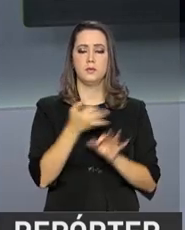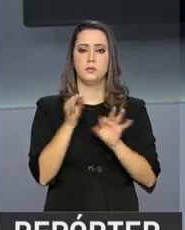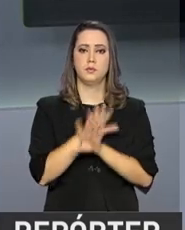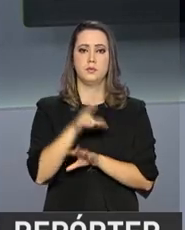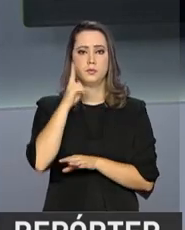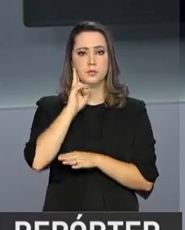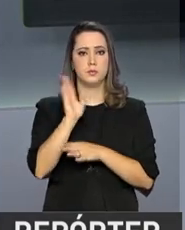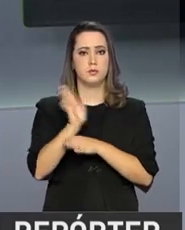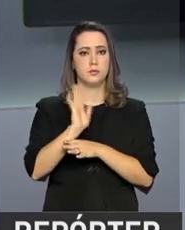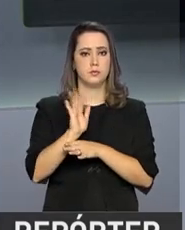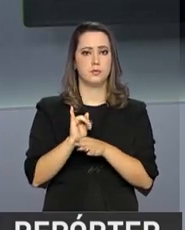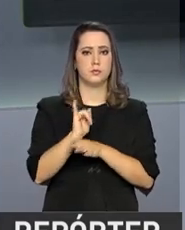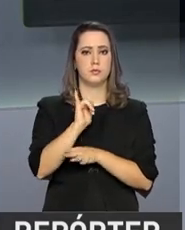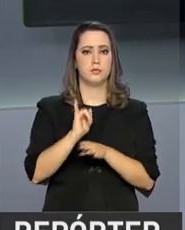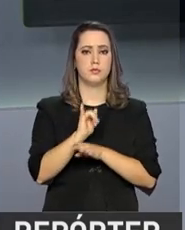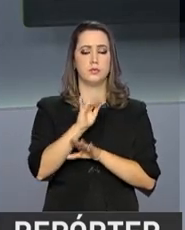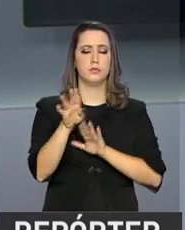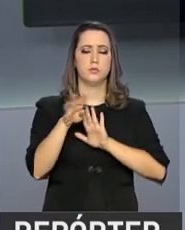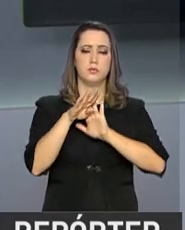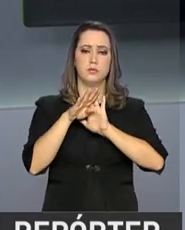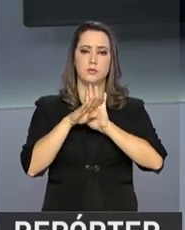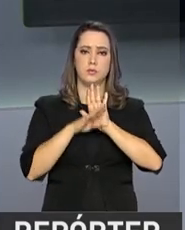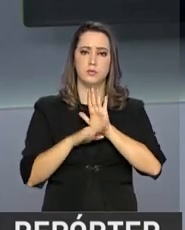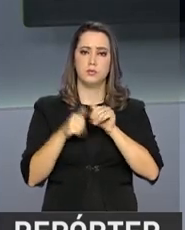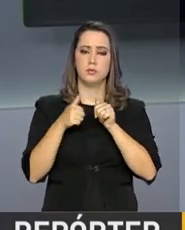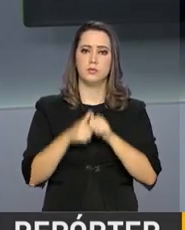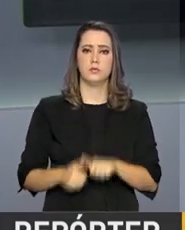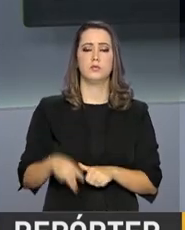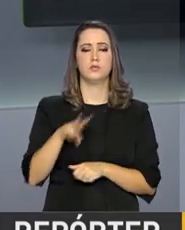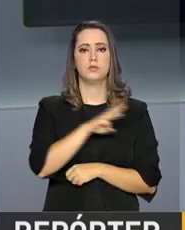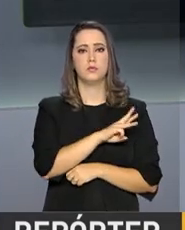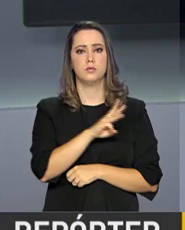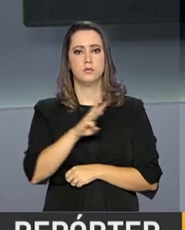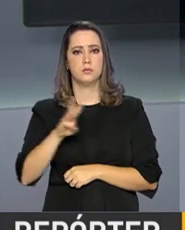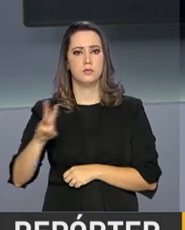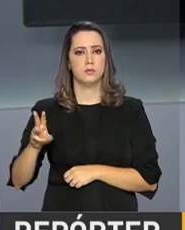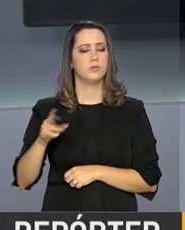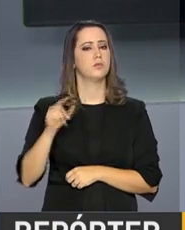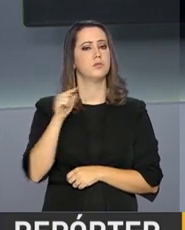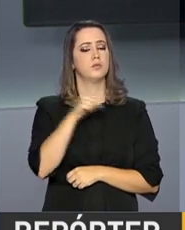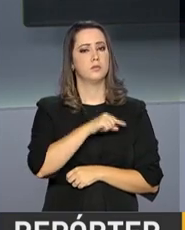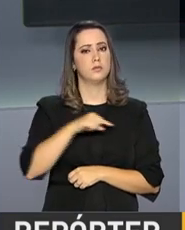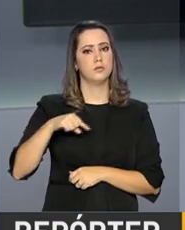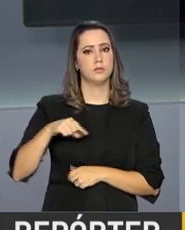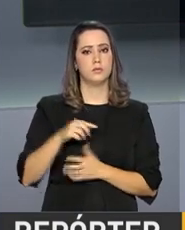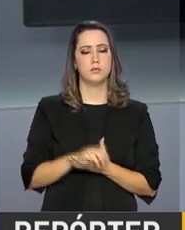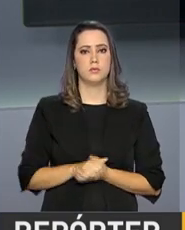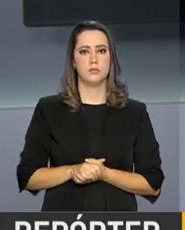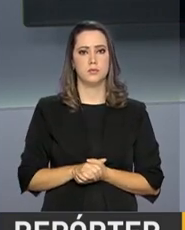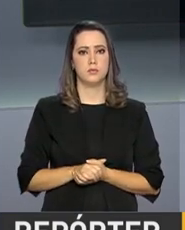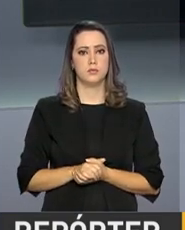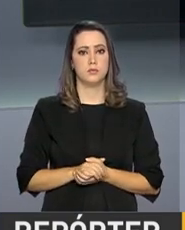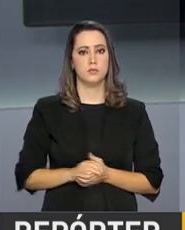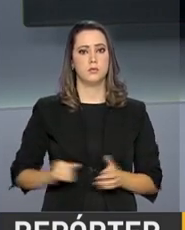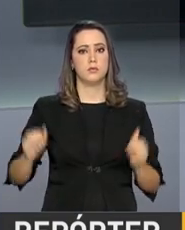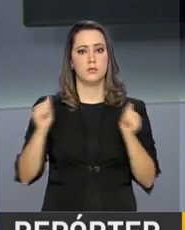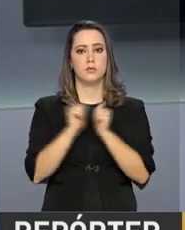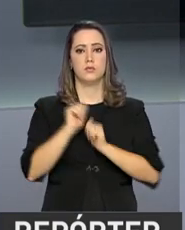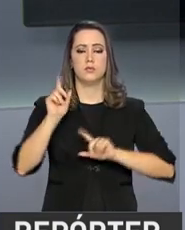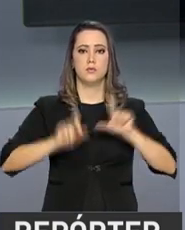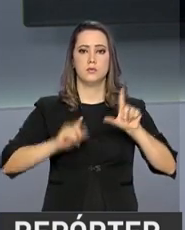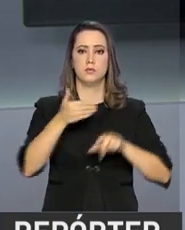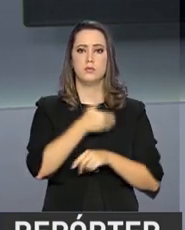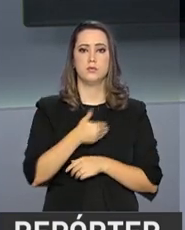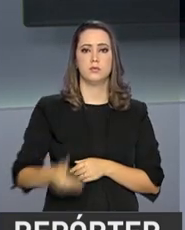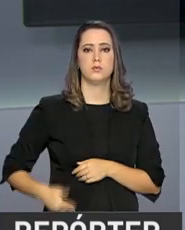ficamos por aqui você pode rever as reportagens no youtube e toda a nossa programação também está na página da nbr na internet continue com a gente